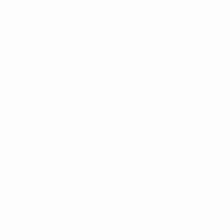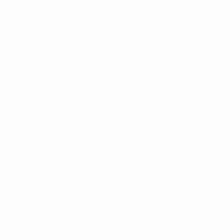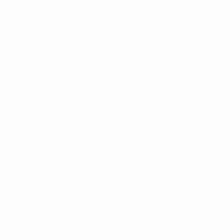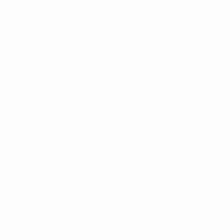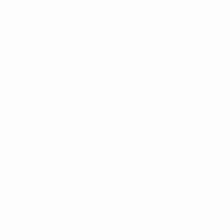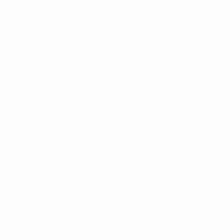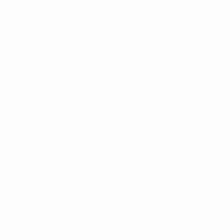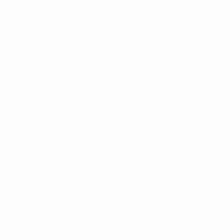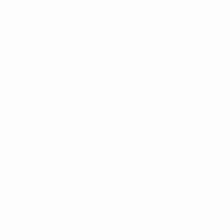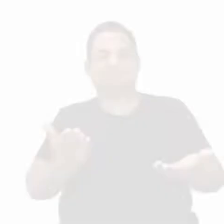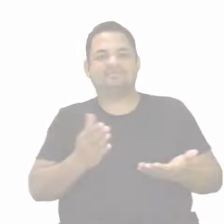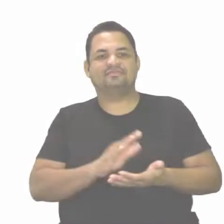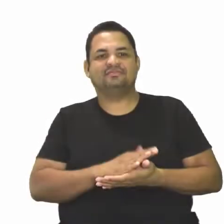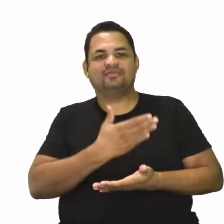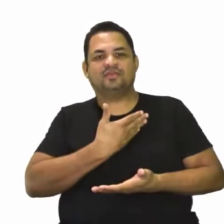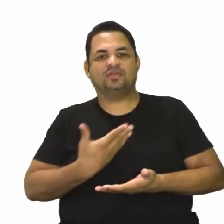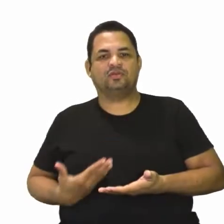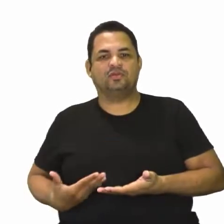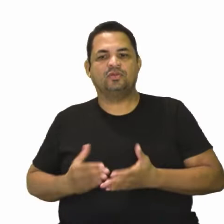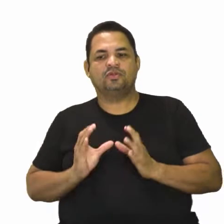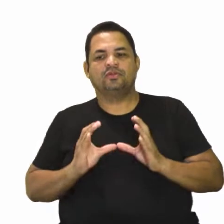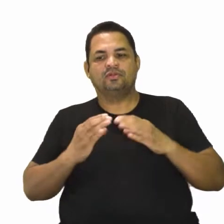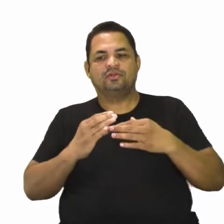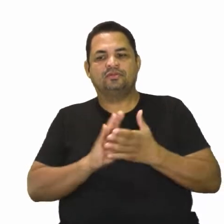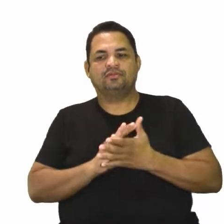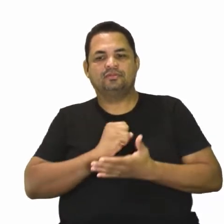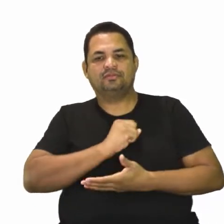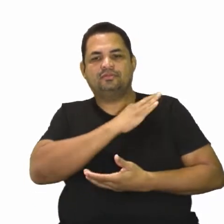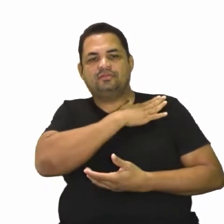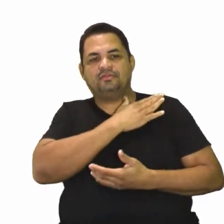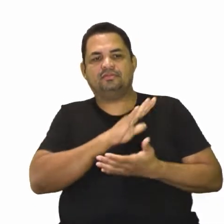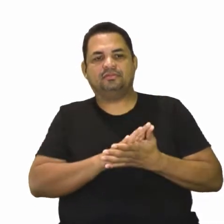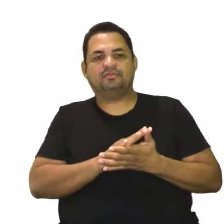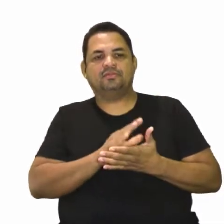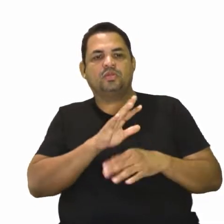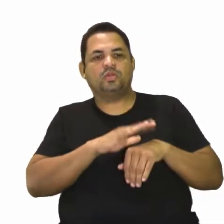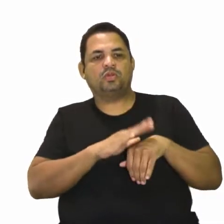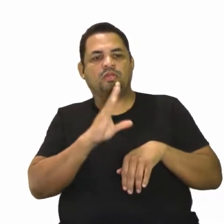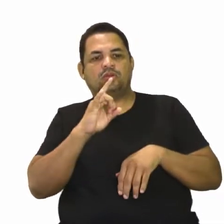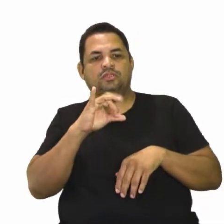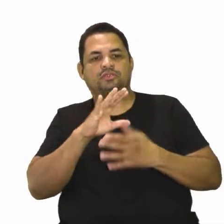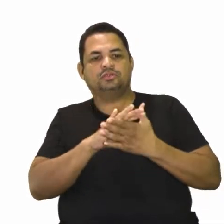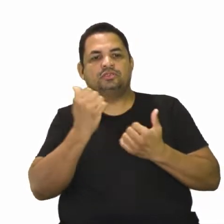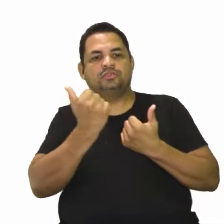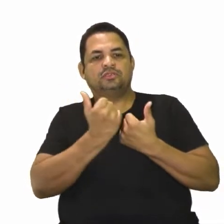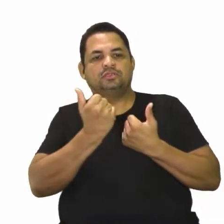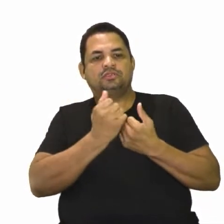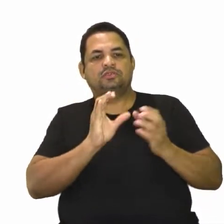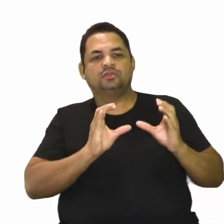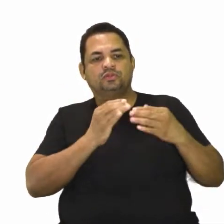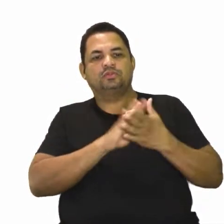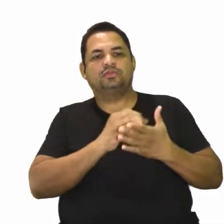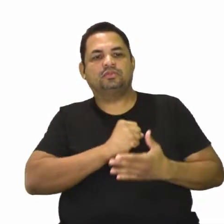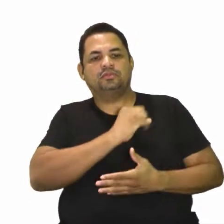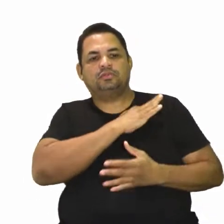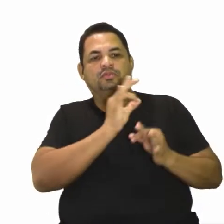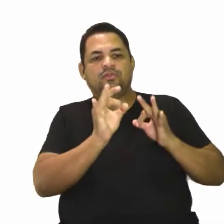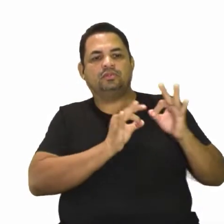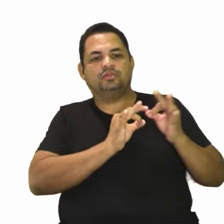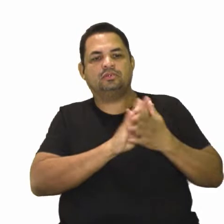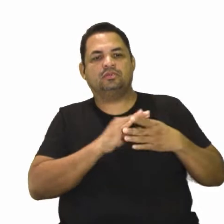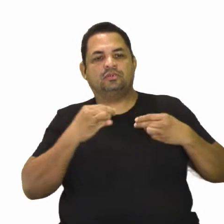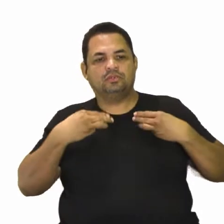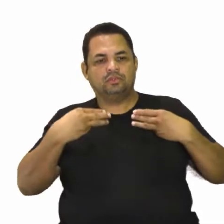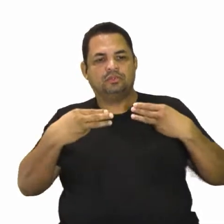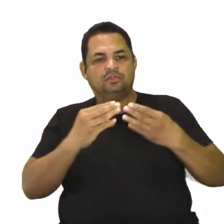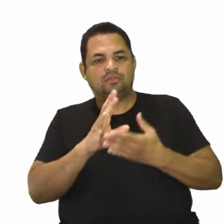aí. O governo da junta militar. Doente Costa Silva foi substituído por uma junta militar formada pelos